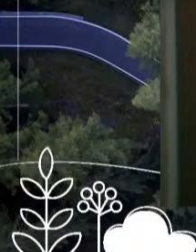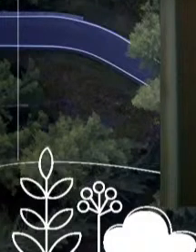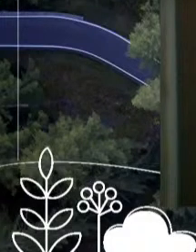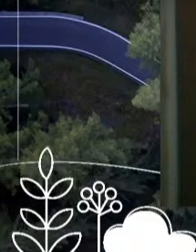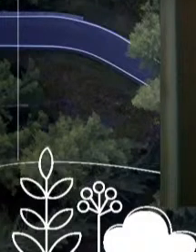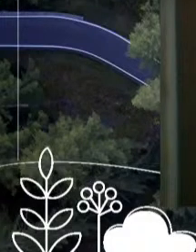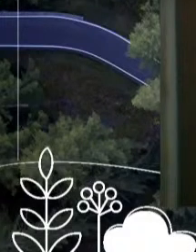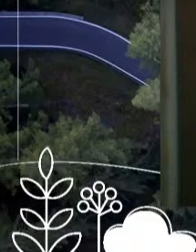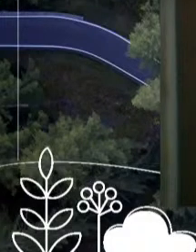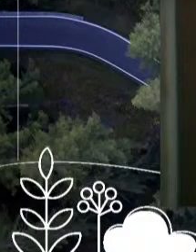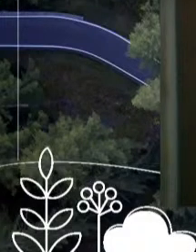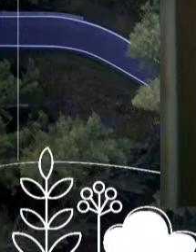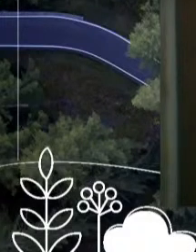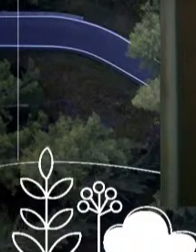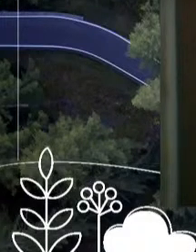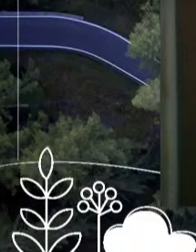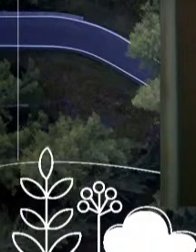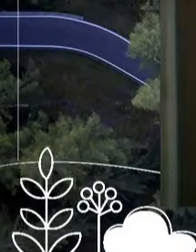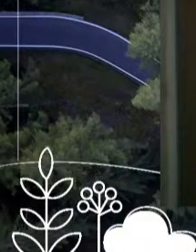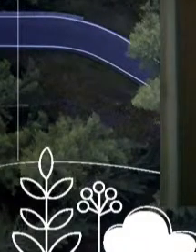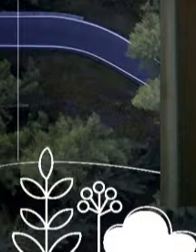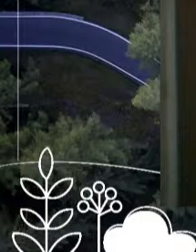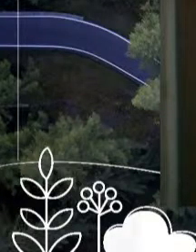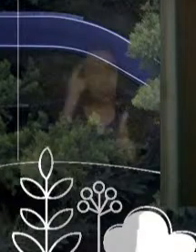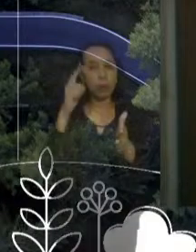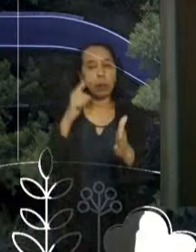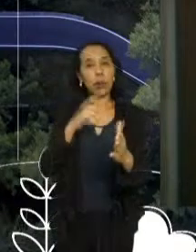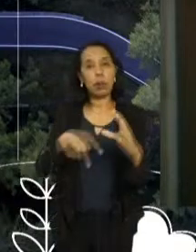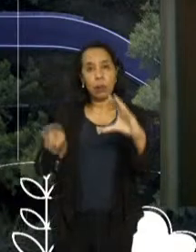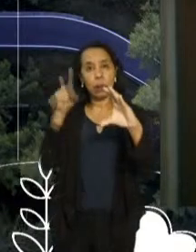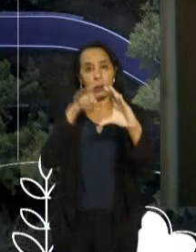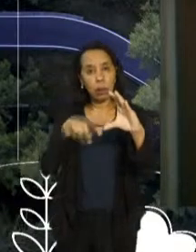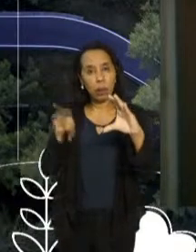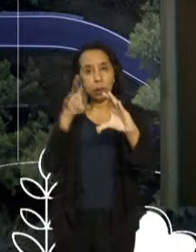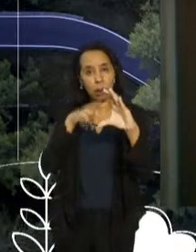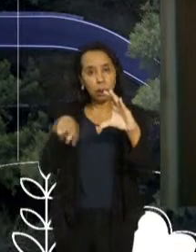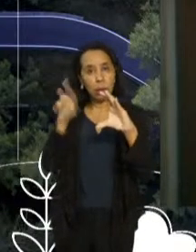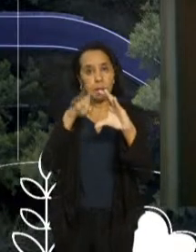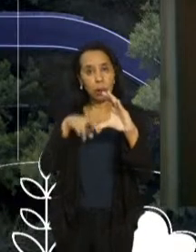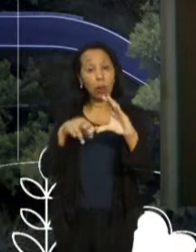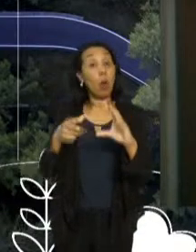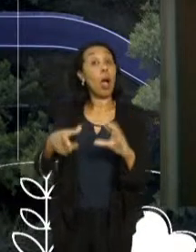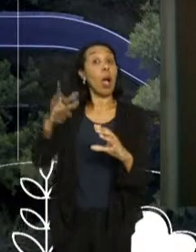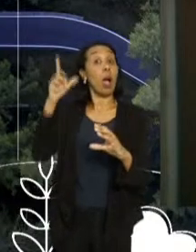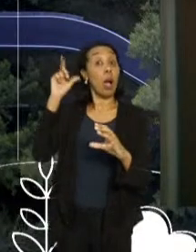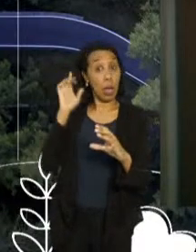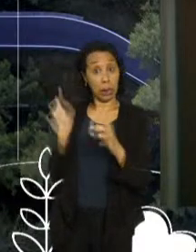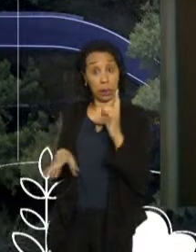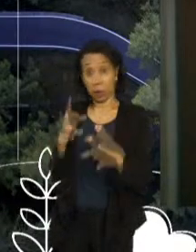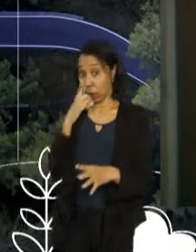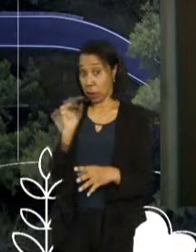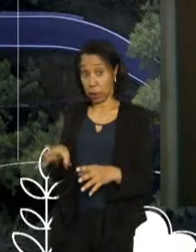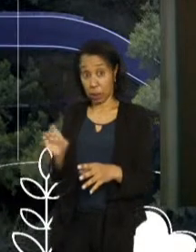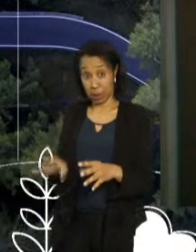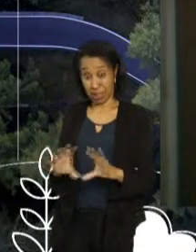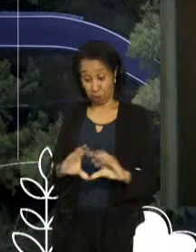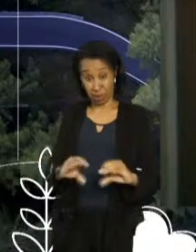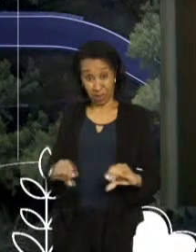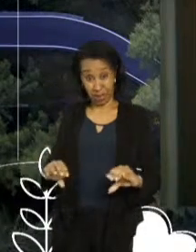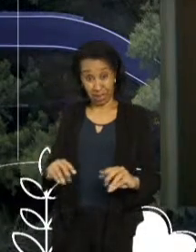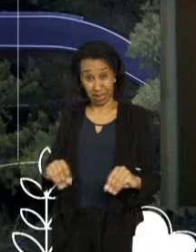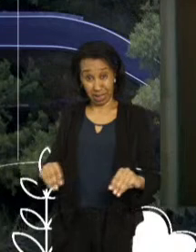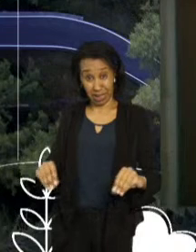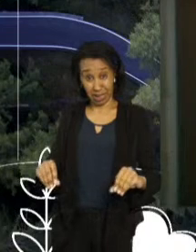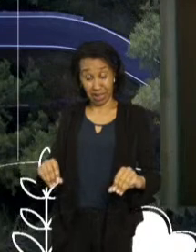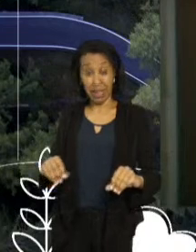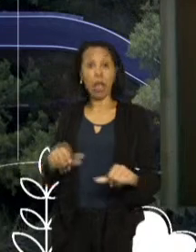numa linha de uma economia circular, de forma que resíduos que antes eram colocados simplesmente em aterros tenham